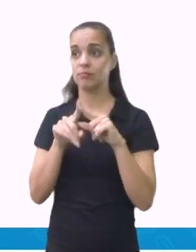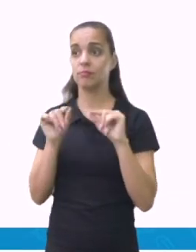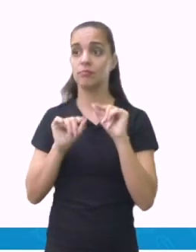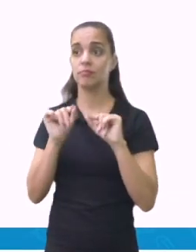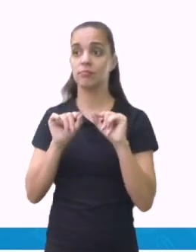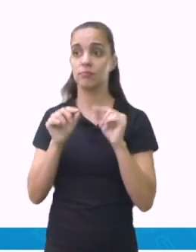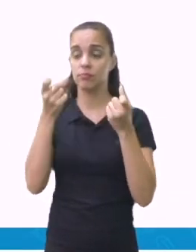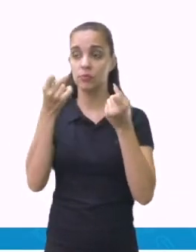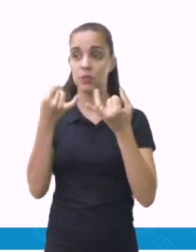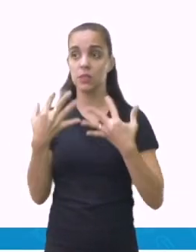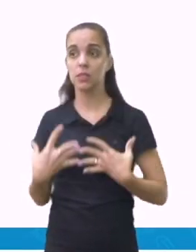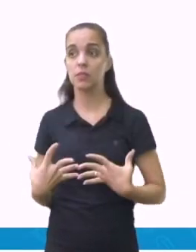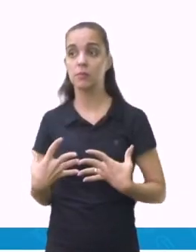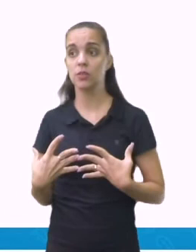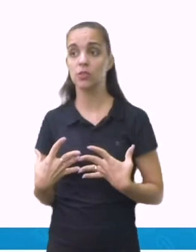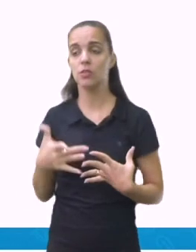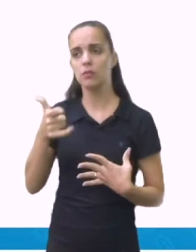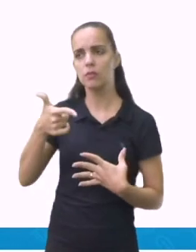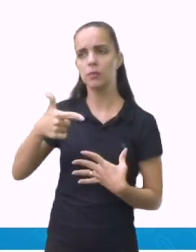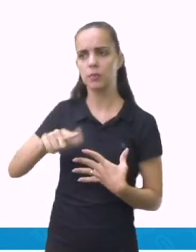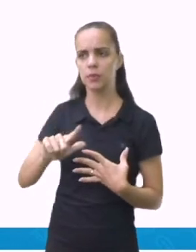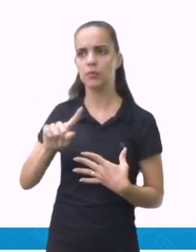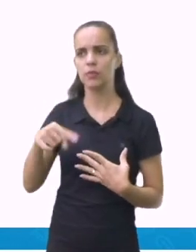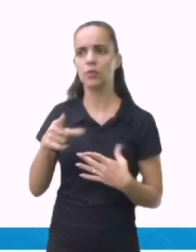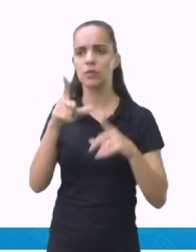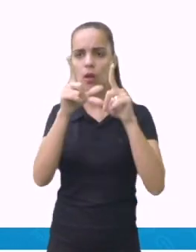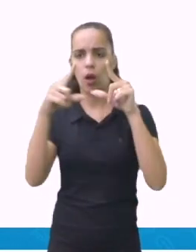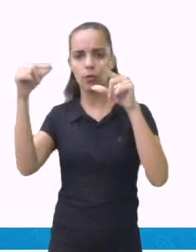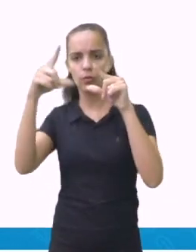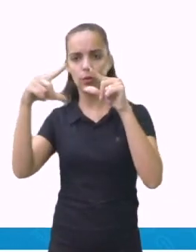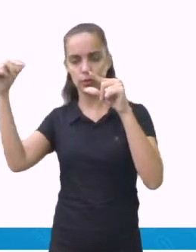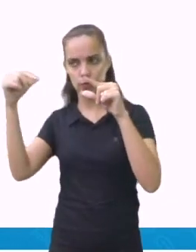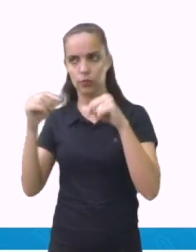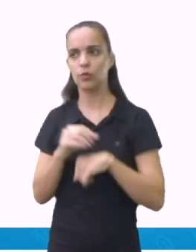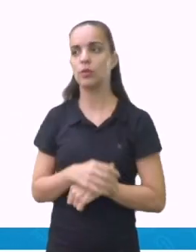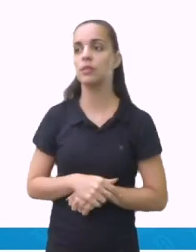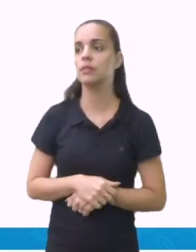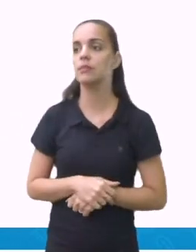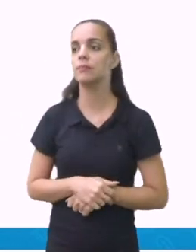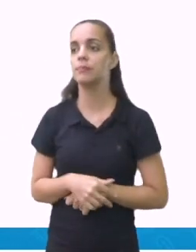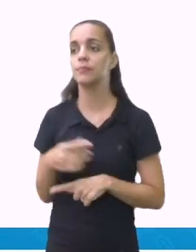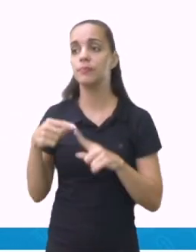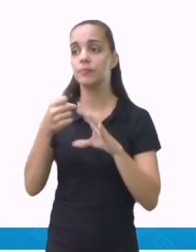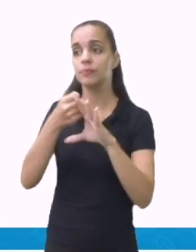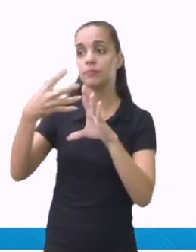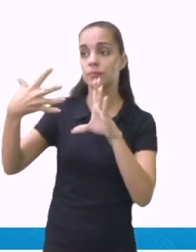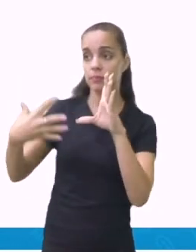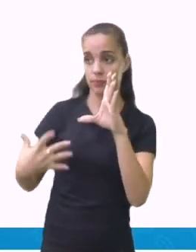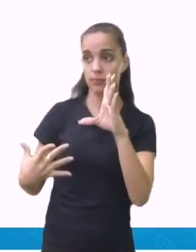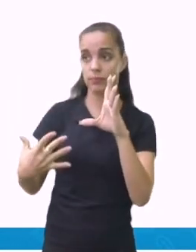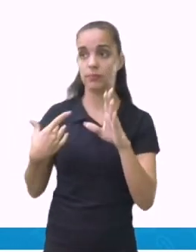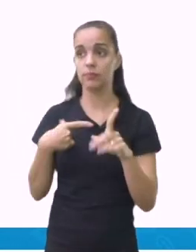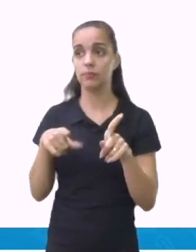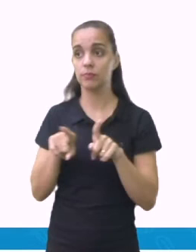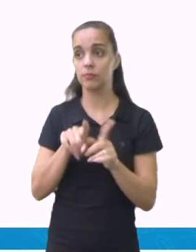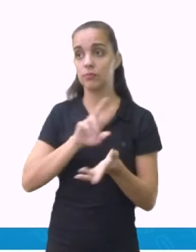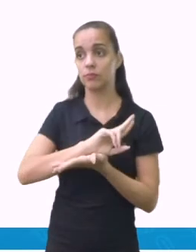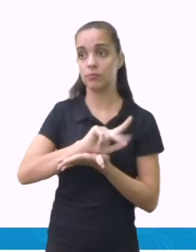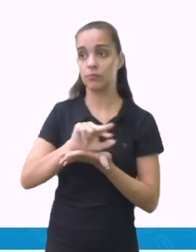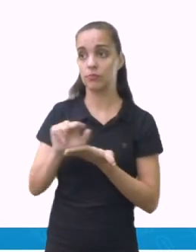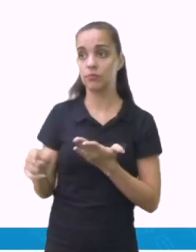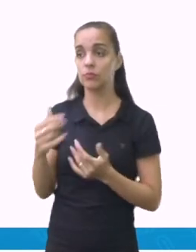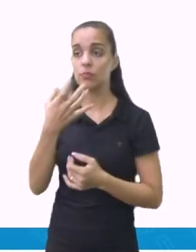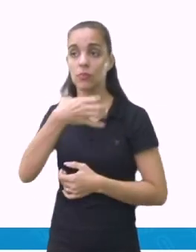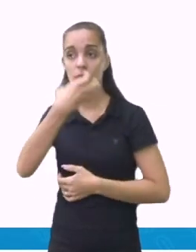folhas, explicando, né, novamente o processo da fotossíntese. Falamos também de características